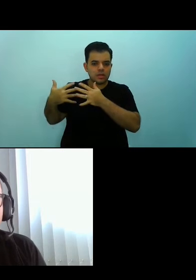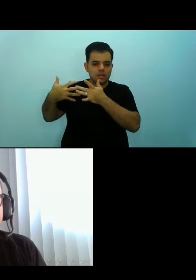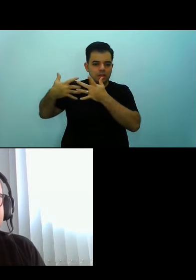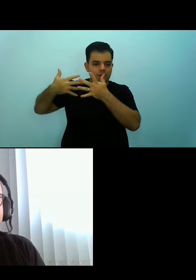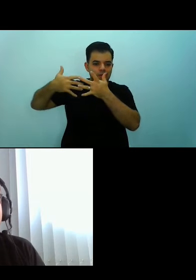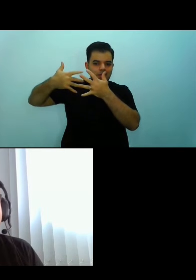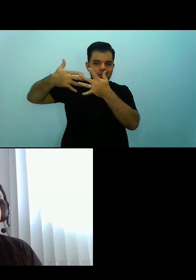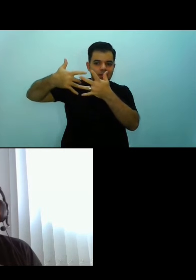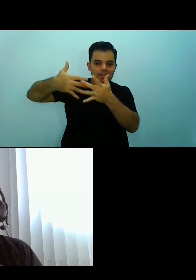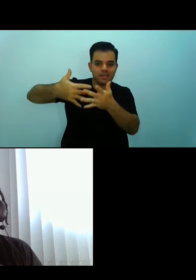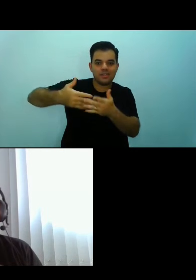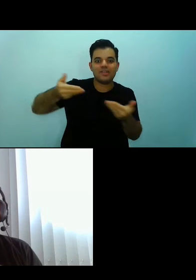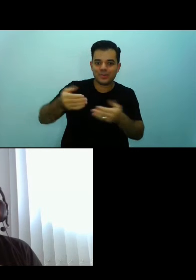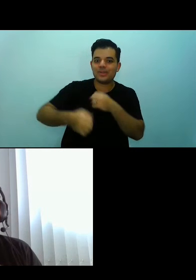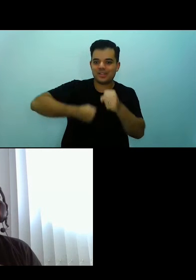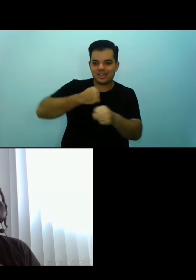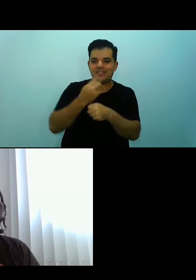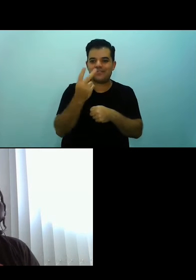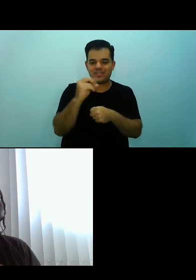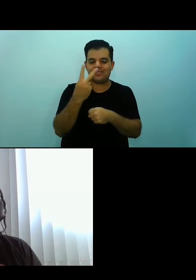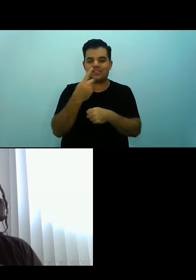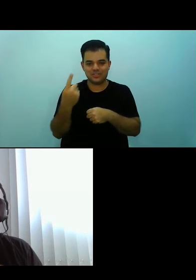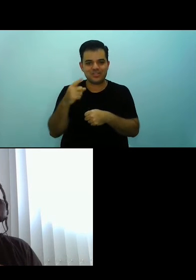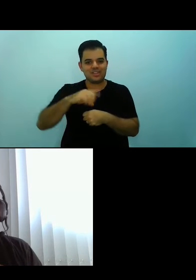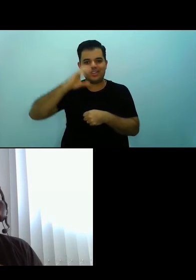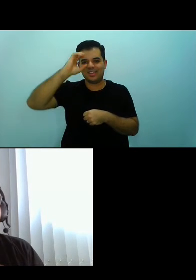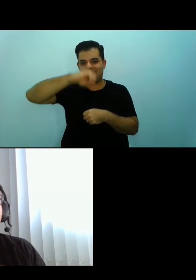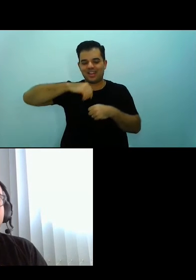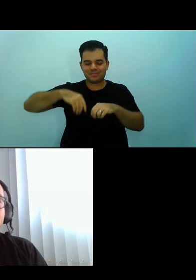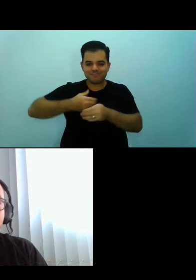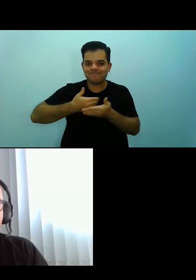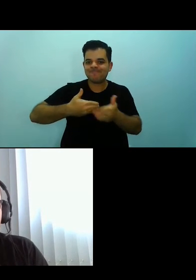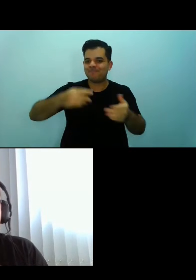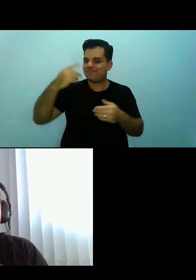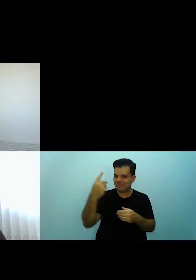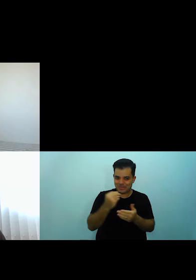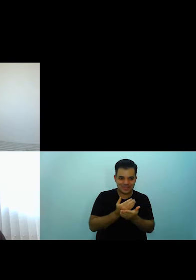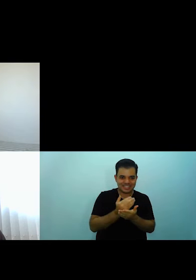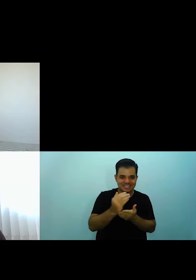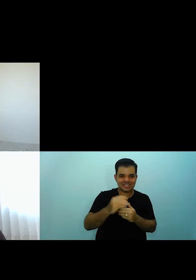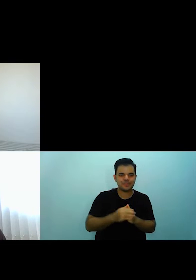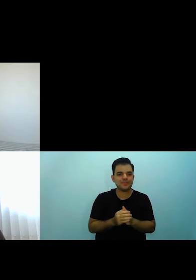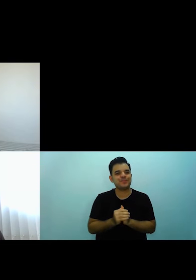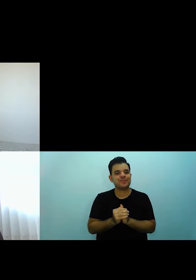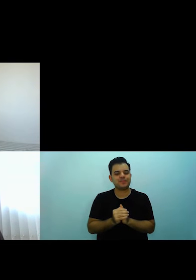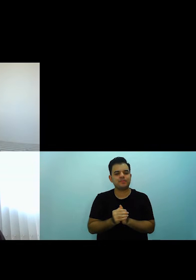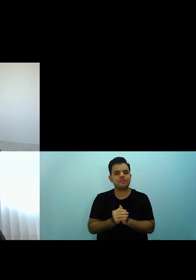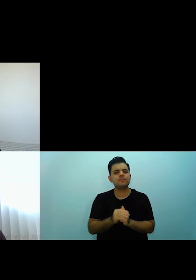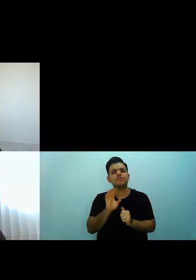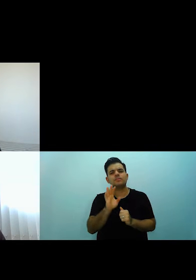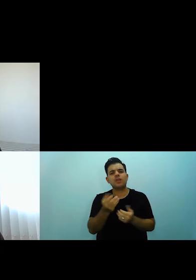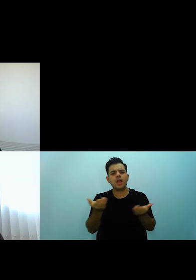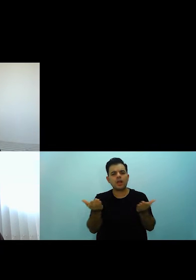ao longo desse ano. Tá? Então, vamos lá. Bom, a gente